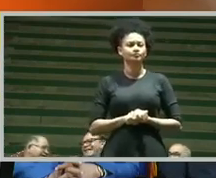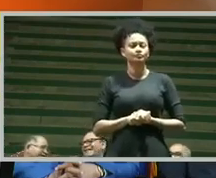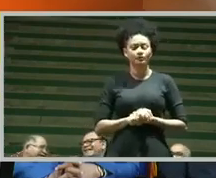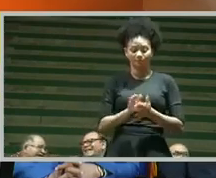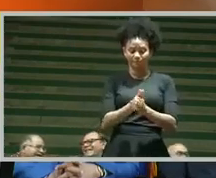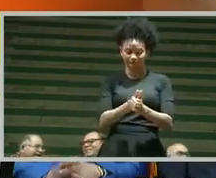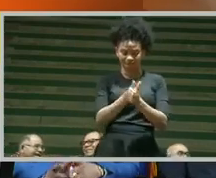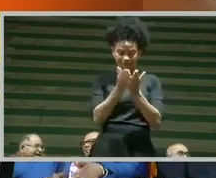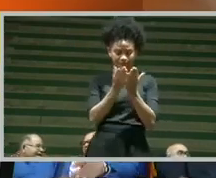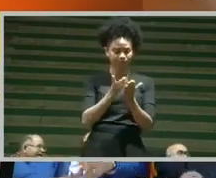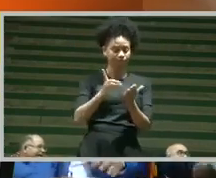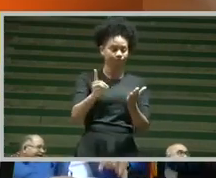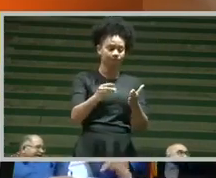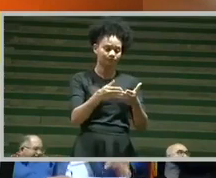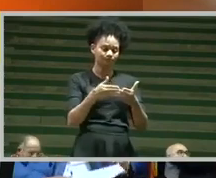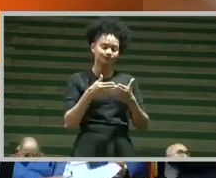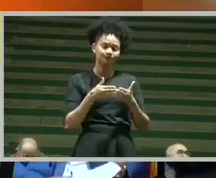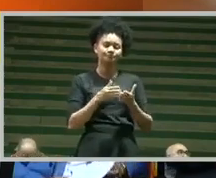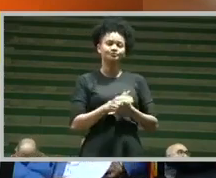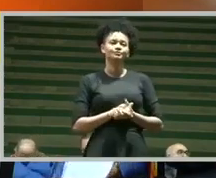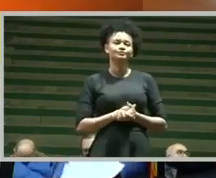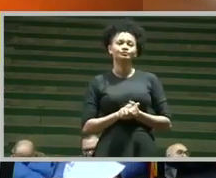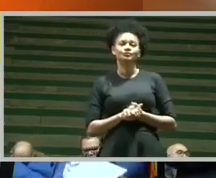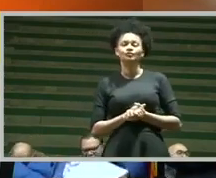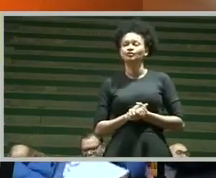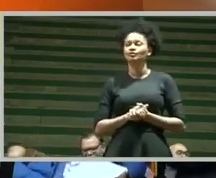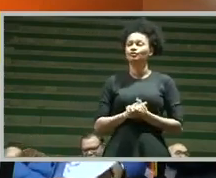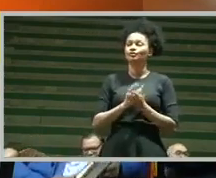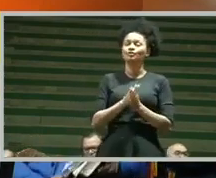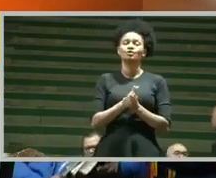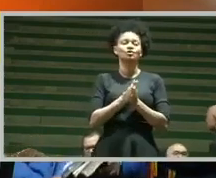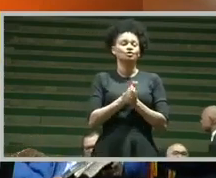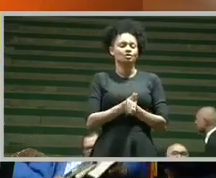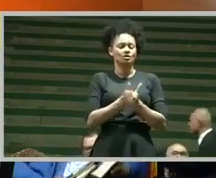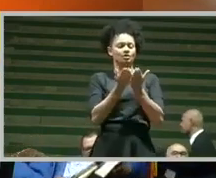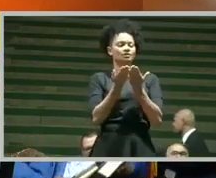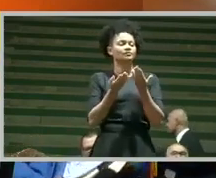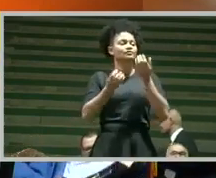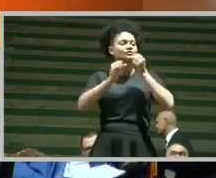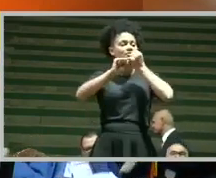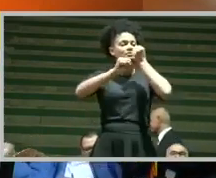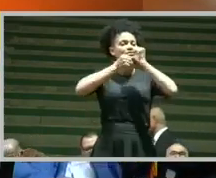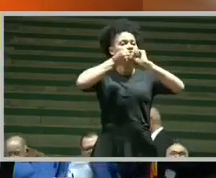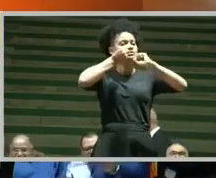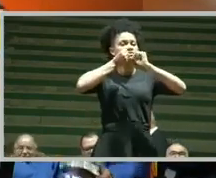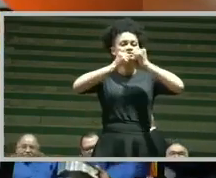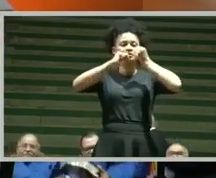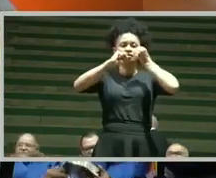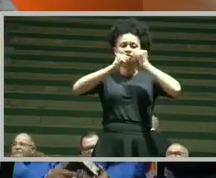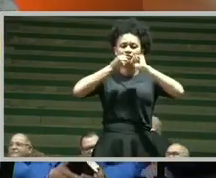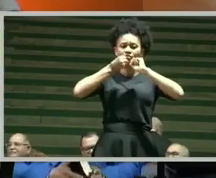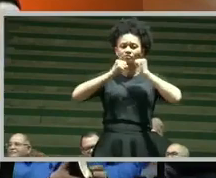Abra sua Bíblia, por favor, no livro dos Salmos.